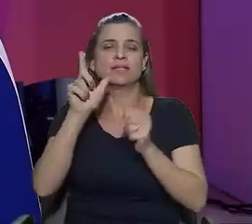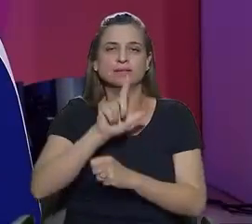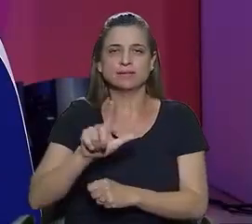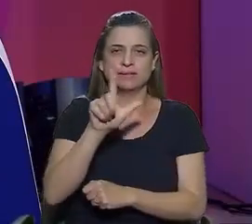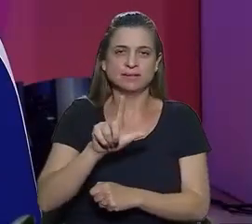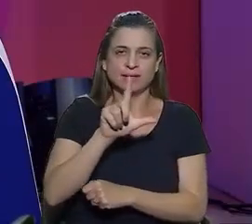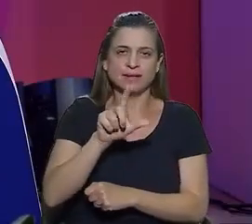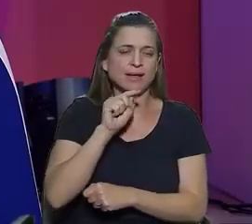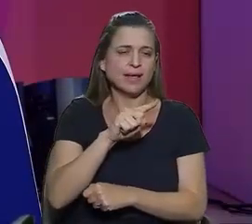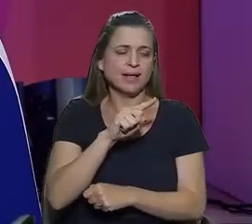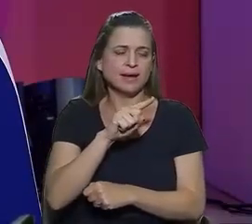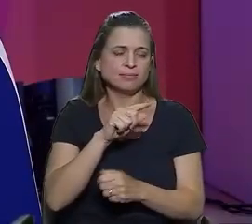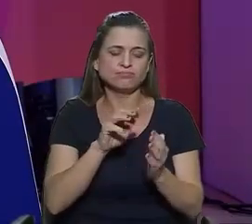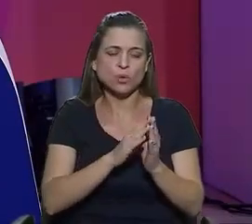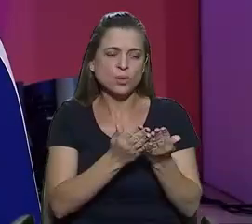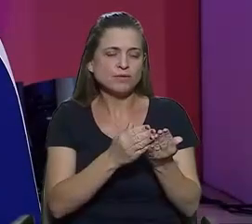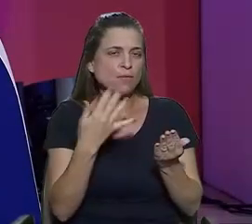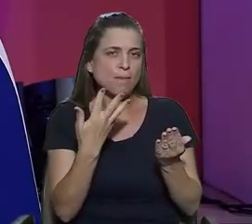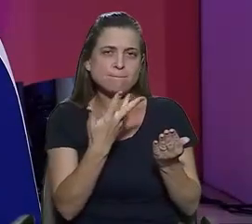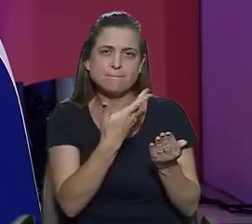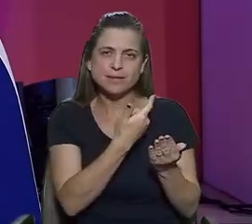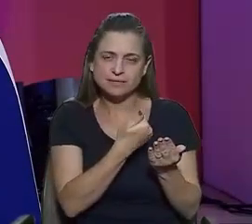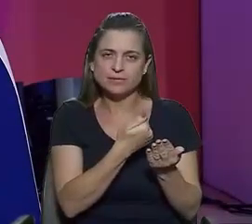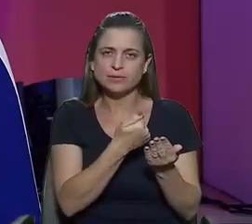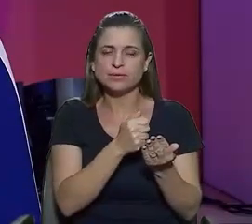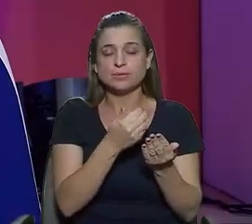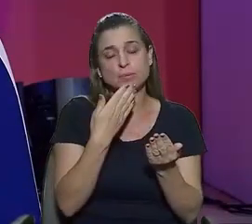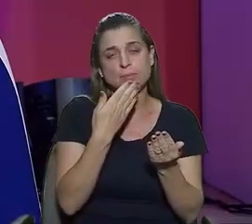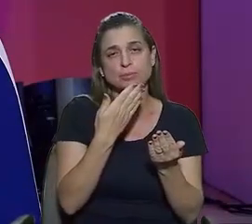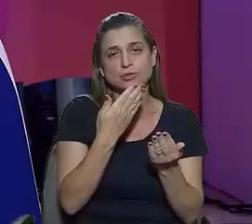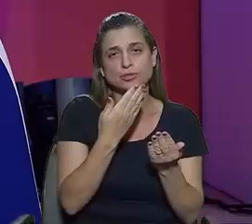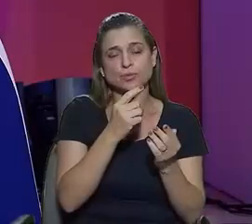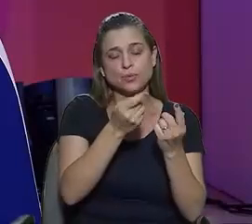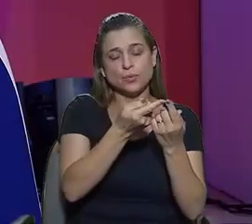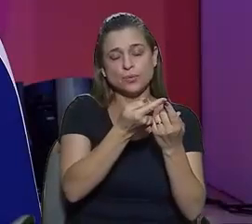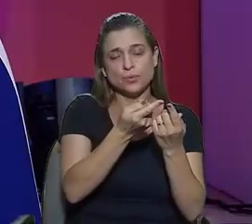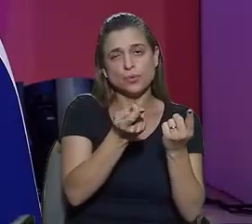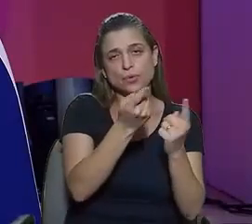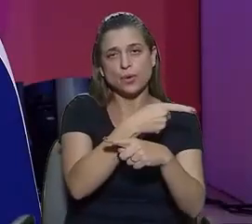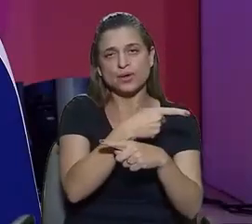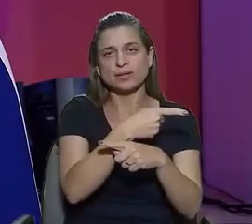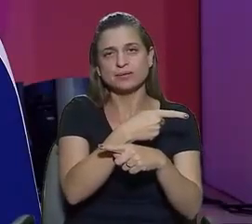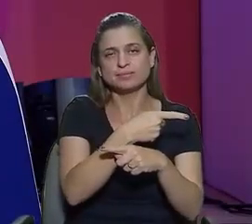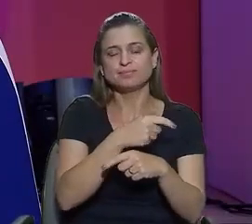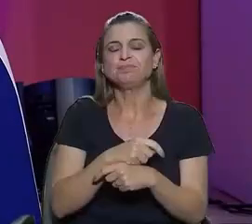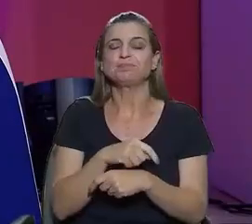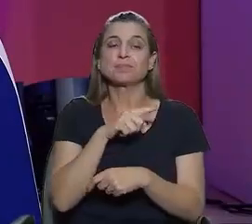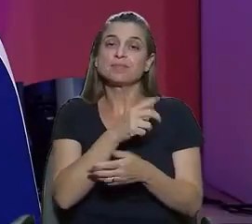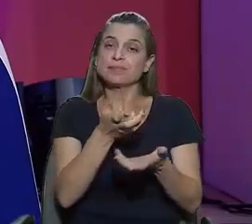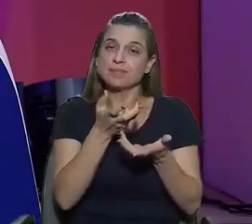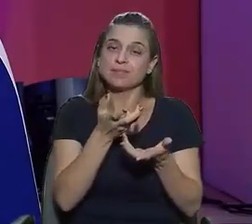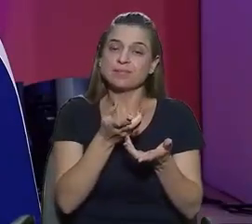livro maravilhoso de brochura. Aí ela, vamos trocar? Aí eu, gente, a Cida Pedrosa